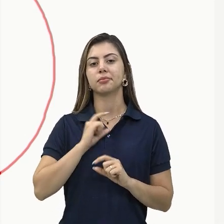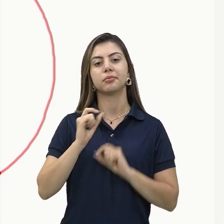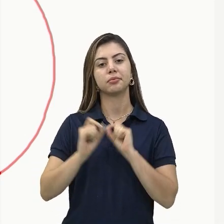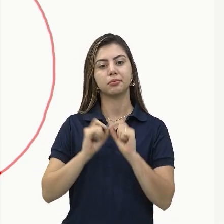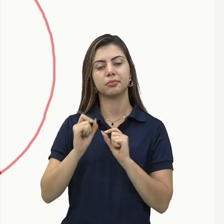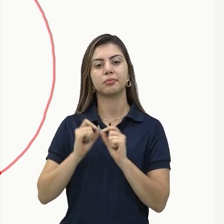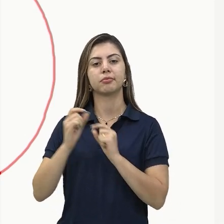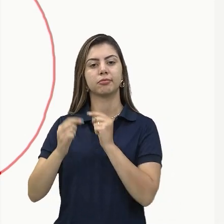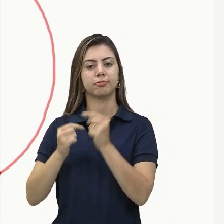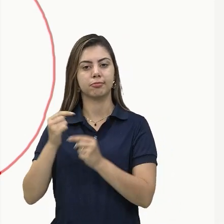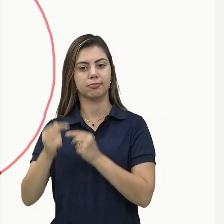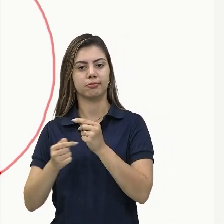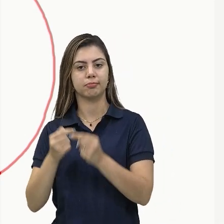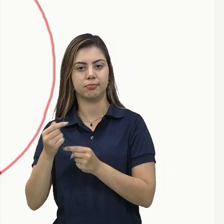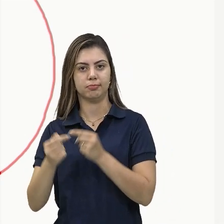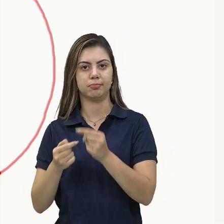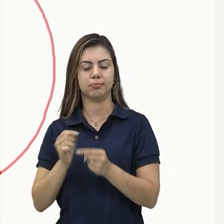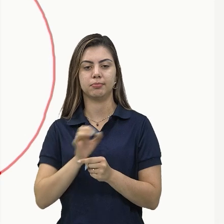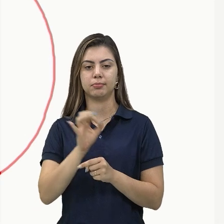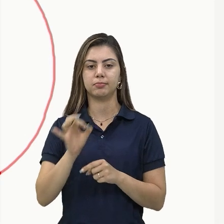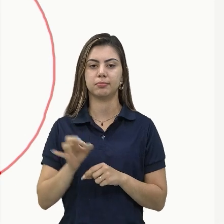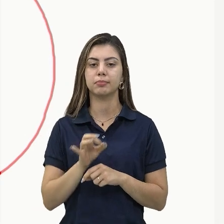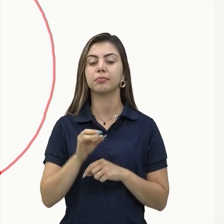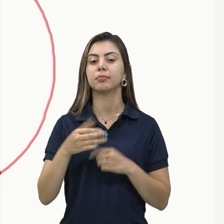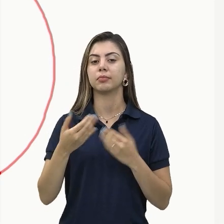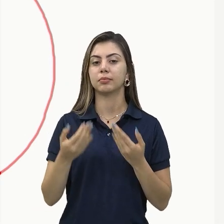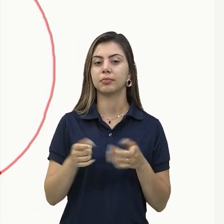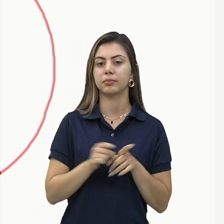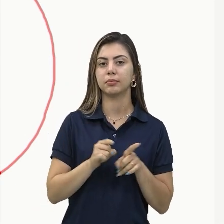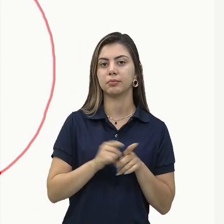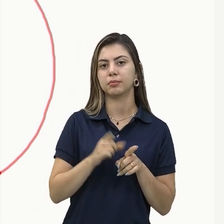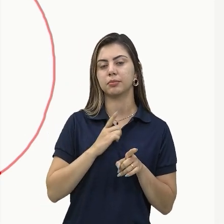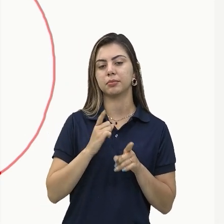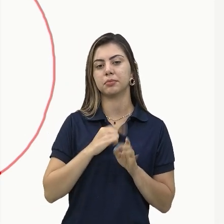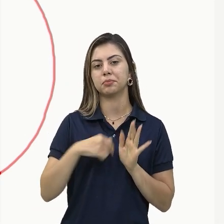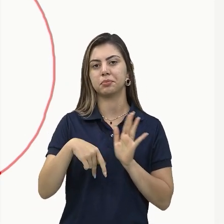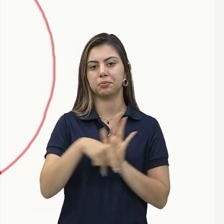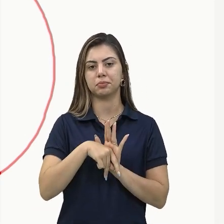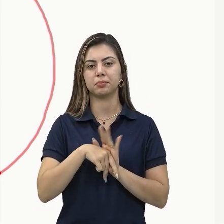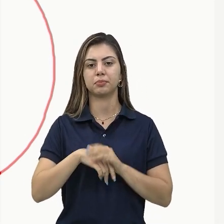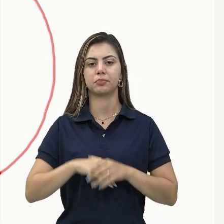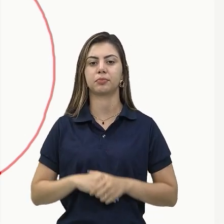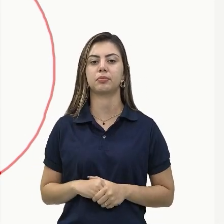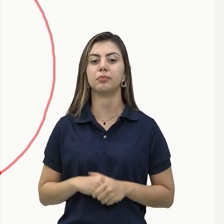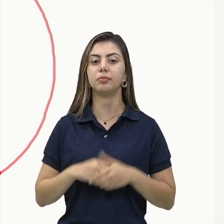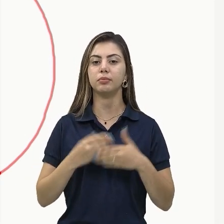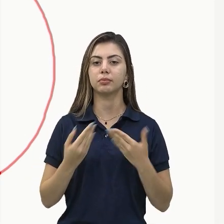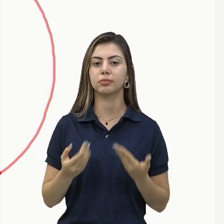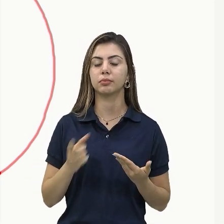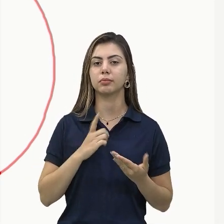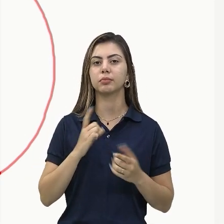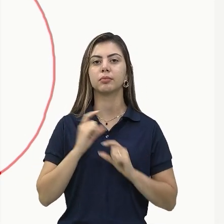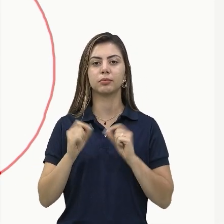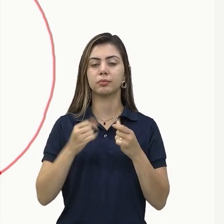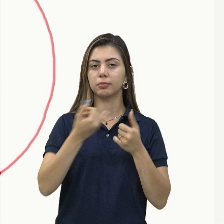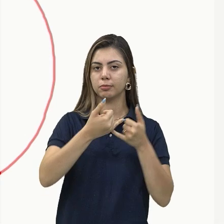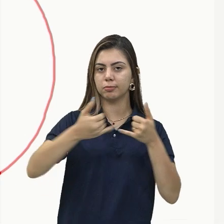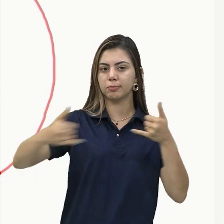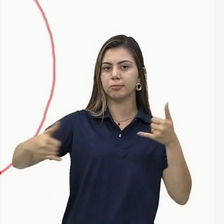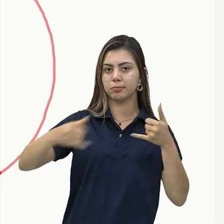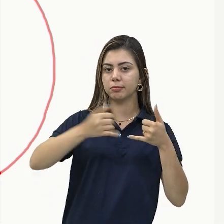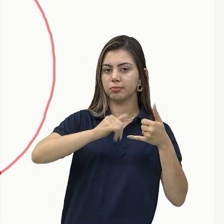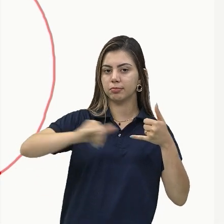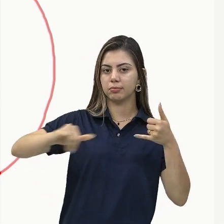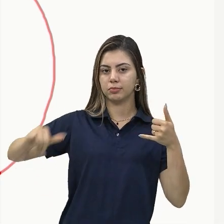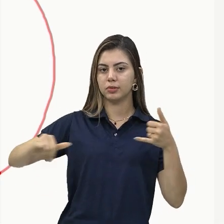série, é a resistência da associação. A corrente comum que os atravessa tem